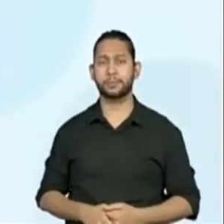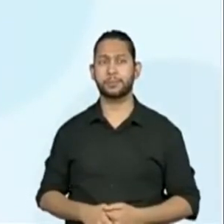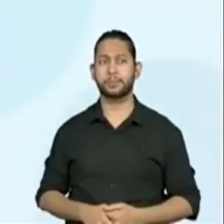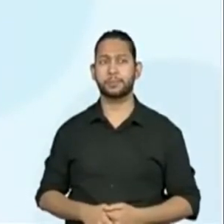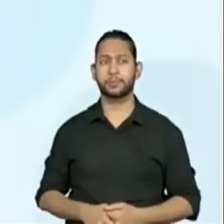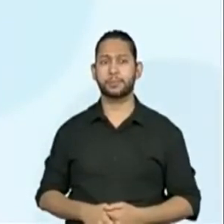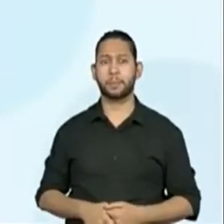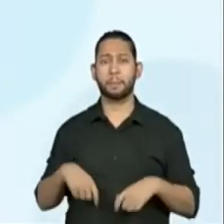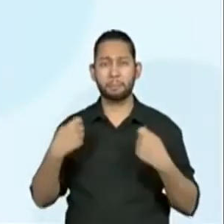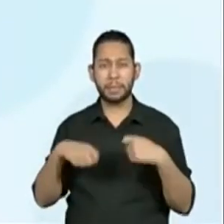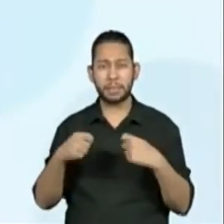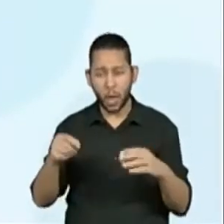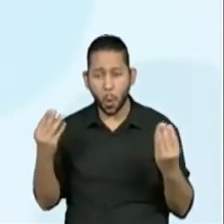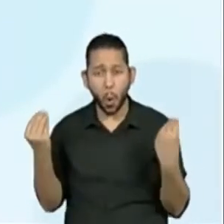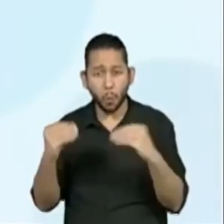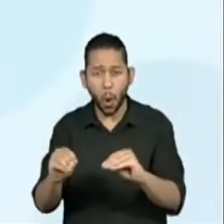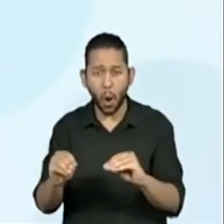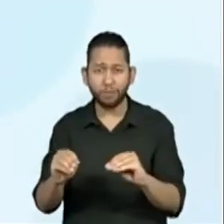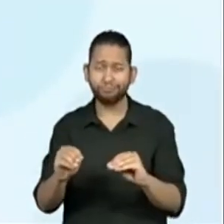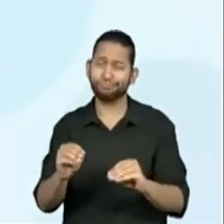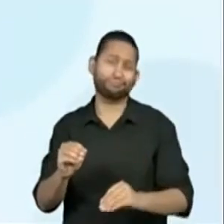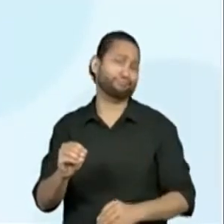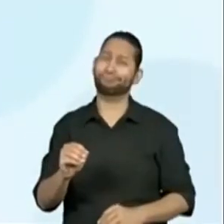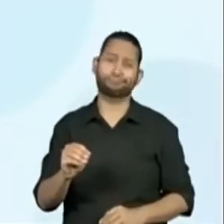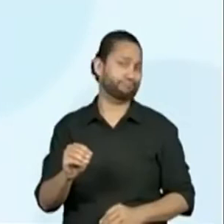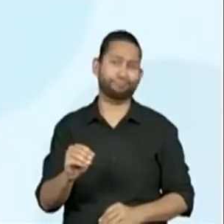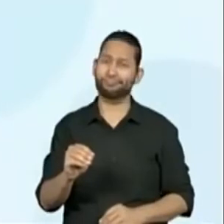a ser utilizados em